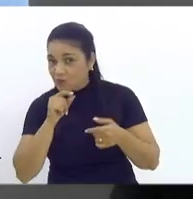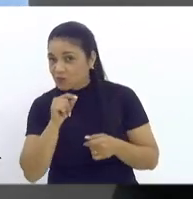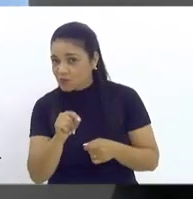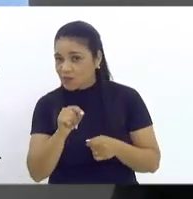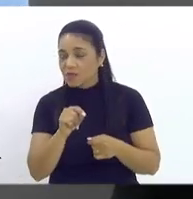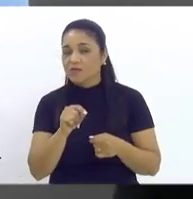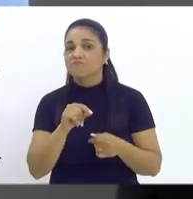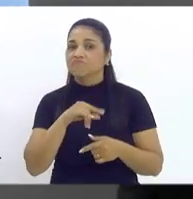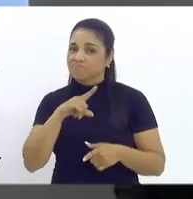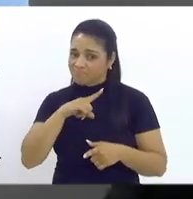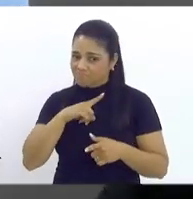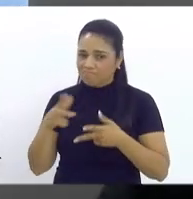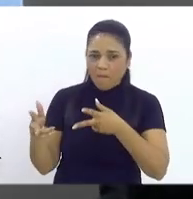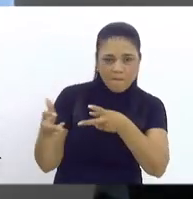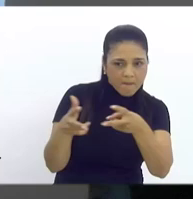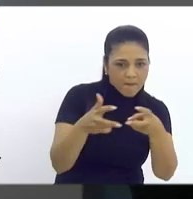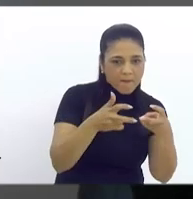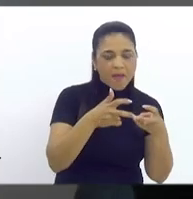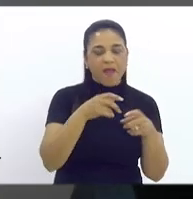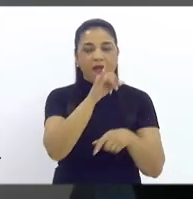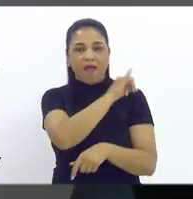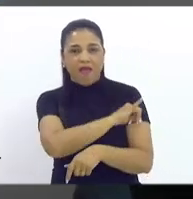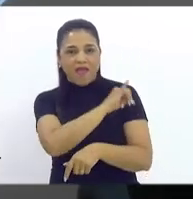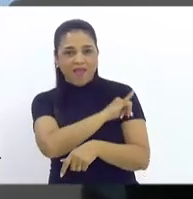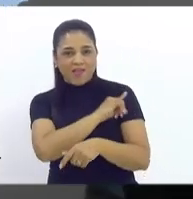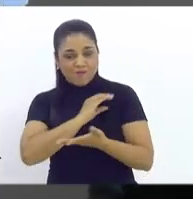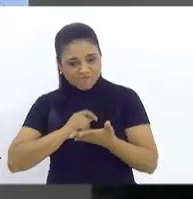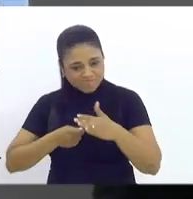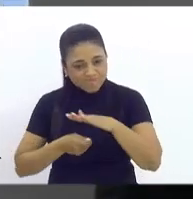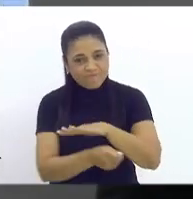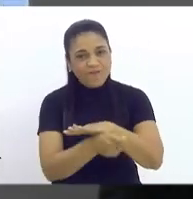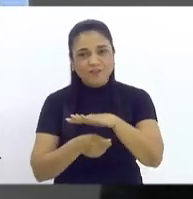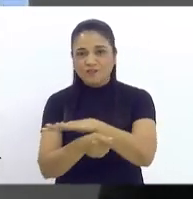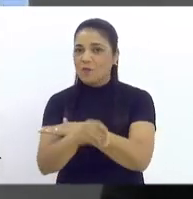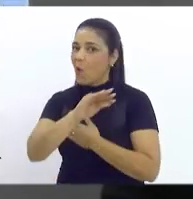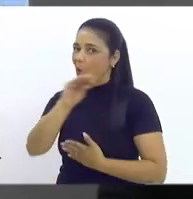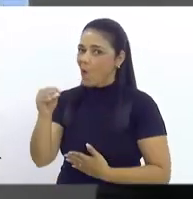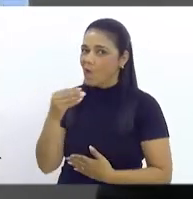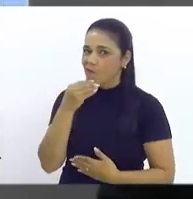grandes oportunidades para o Rio de Janeiro a nível de investimentos e também